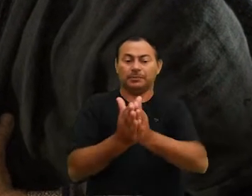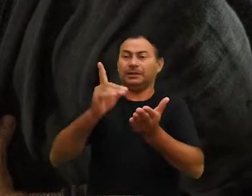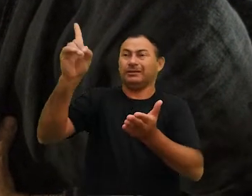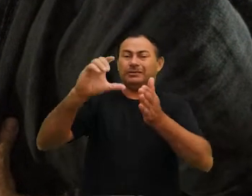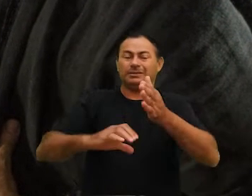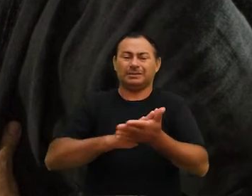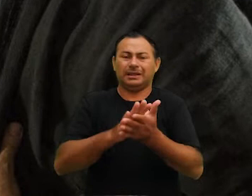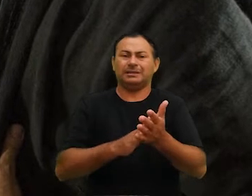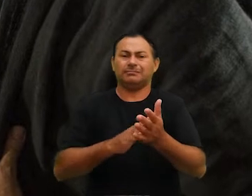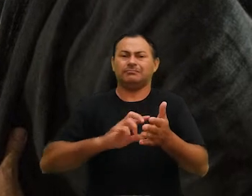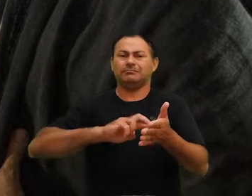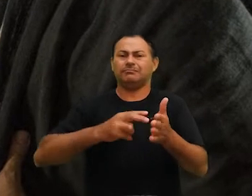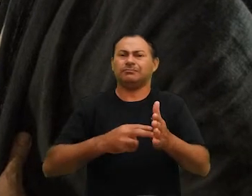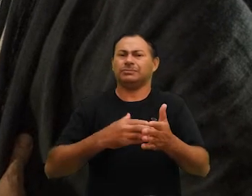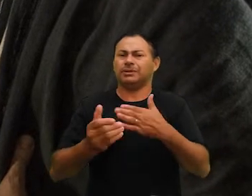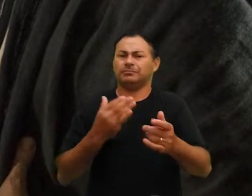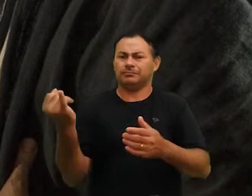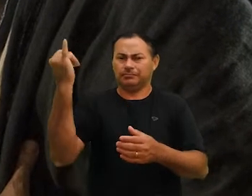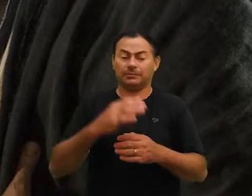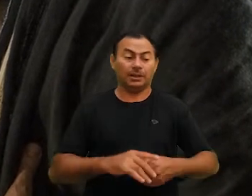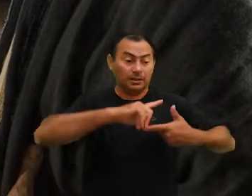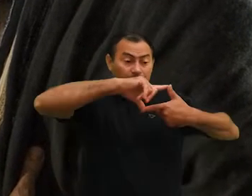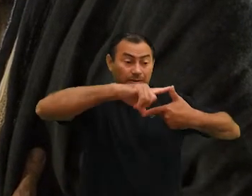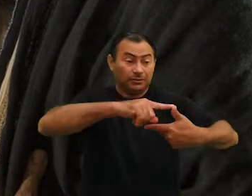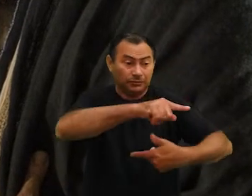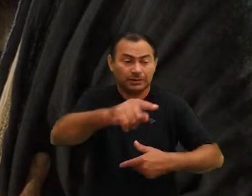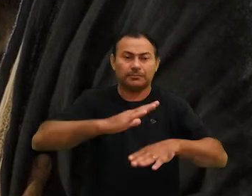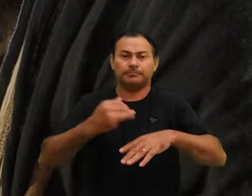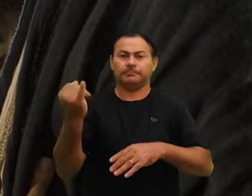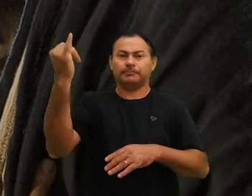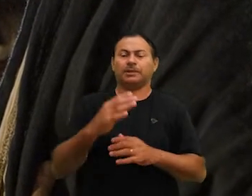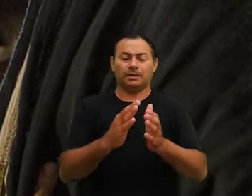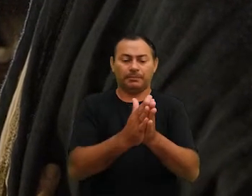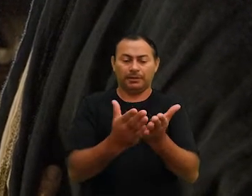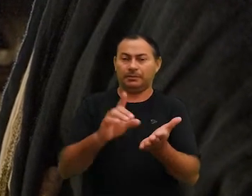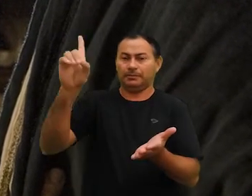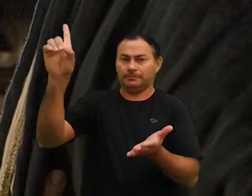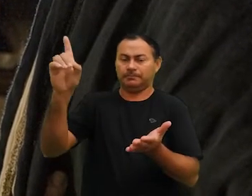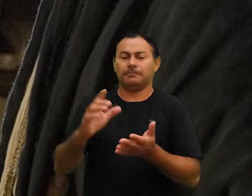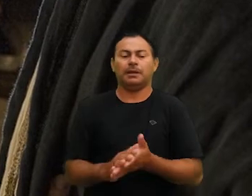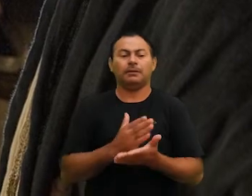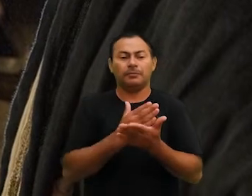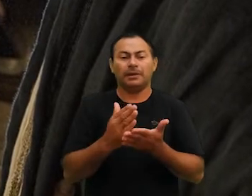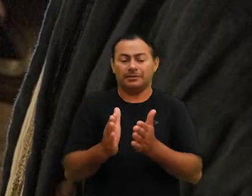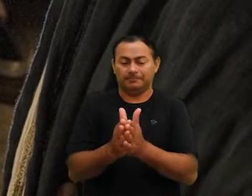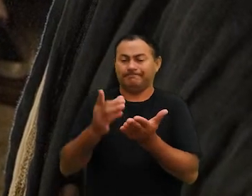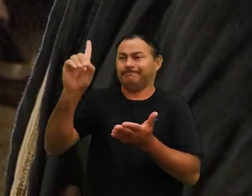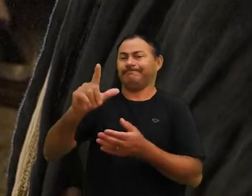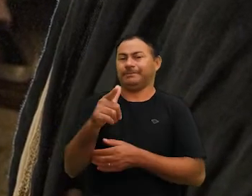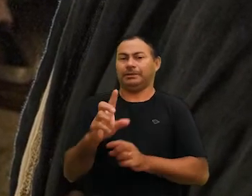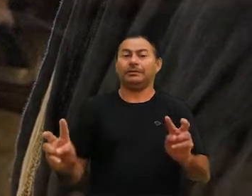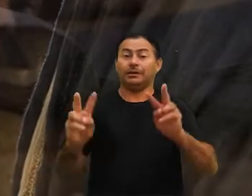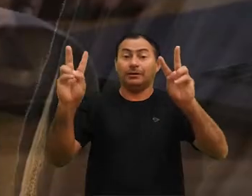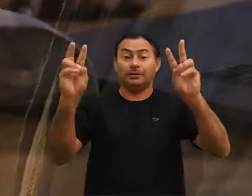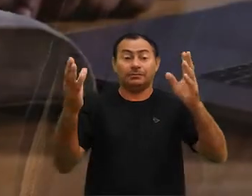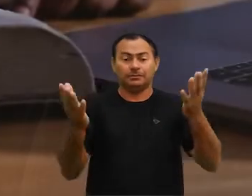Deus vazia e ineficaz. Se a tradição de vocês é mais importante do que as Escrituras, ela passa a não ter